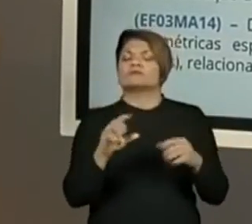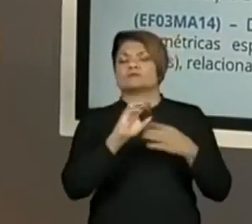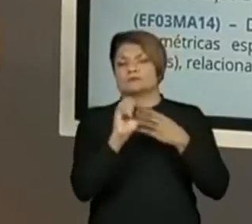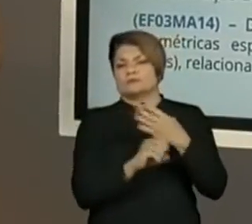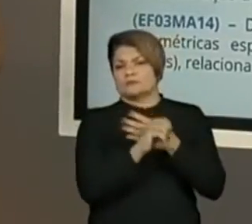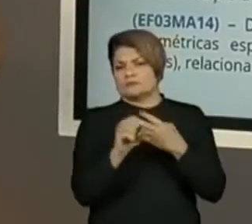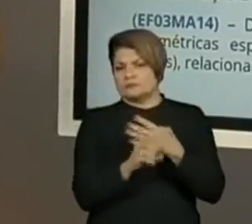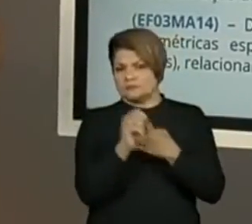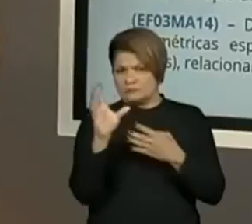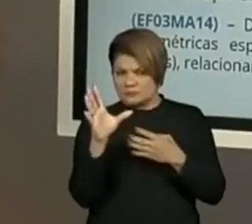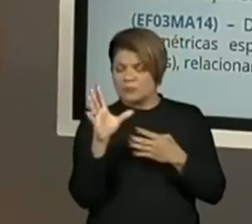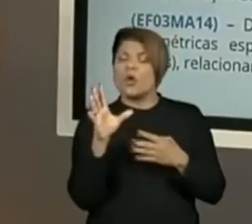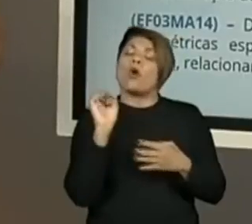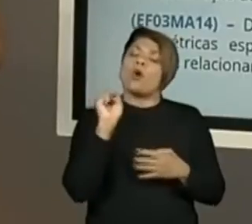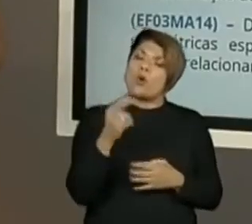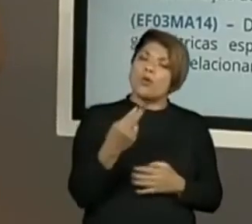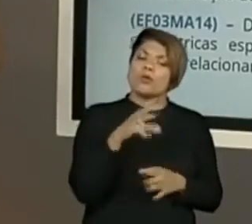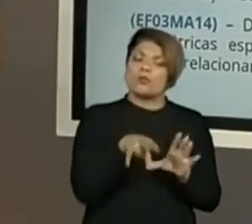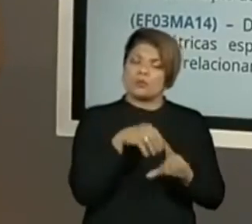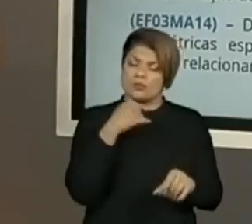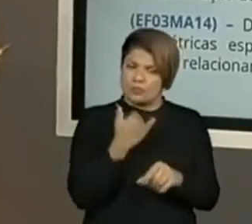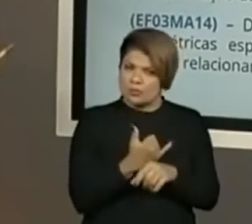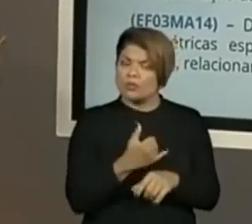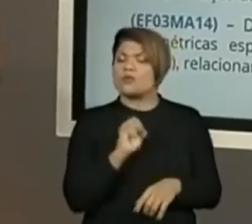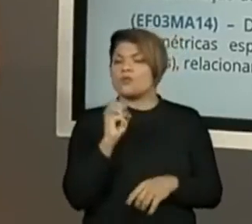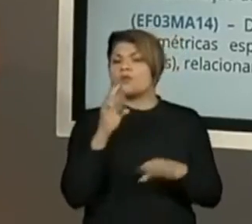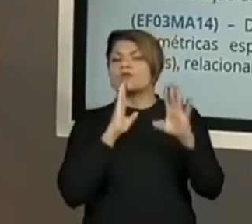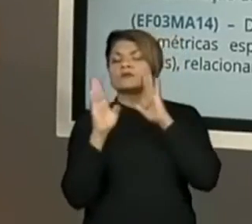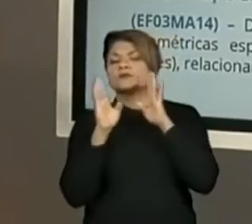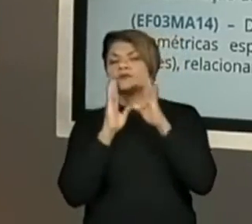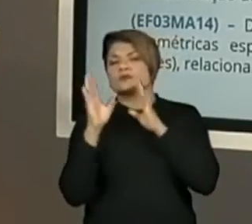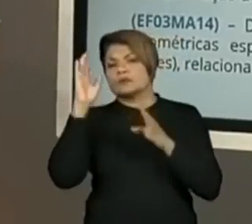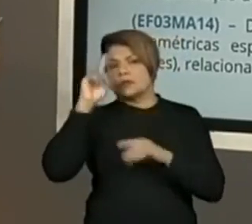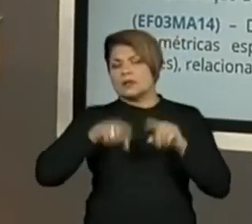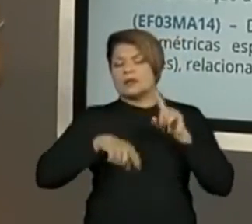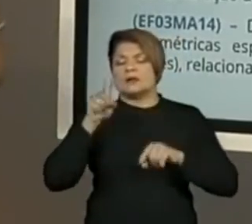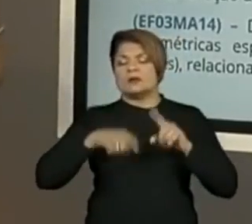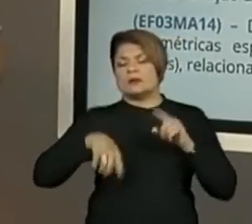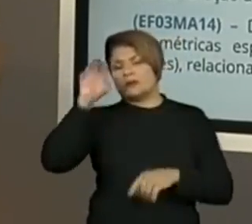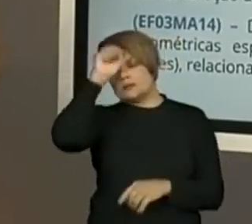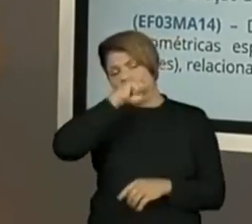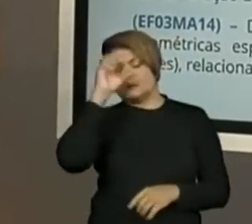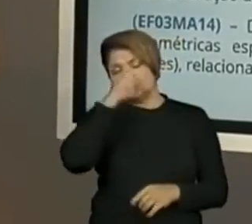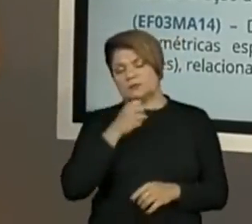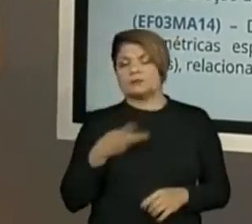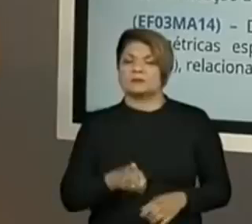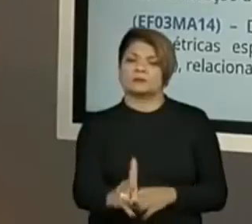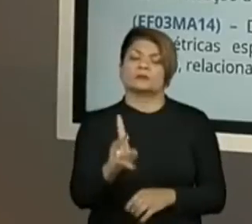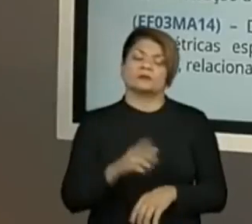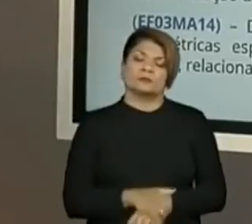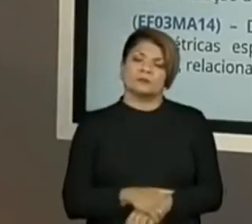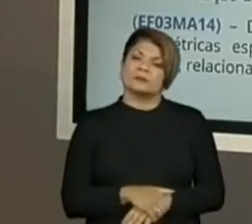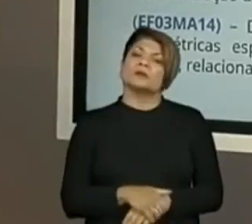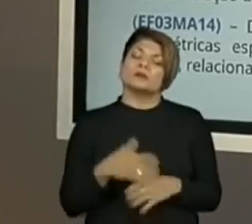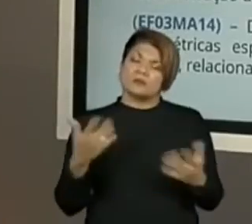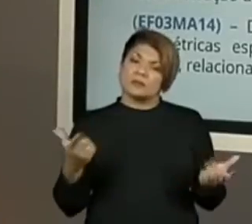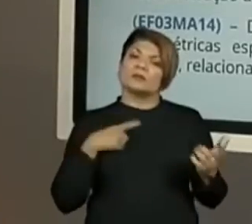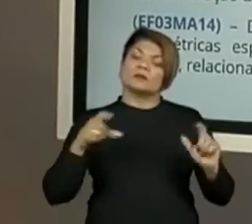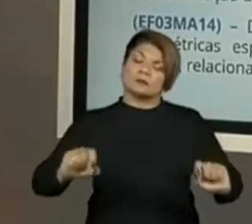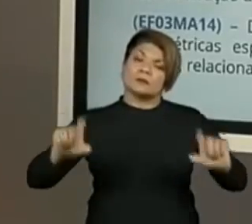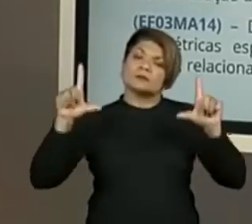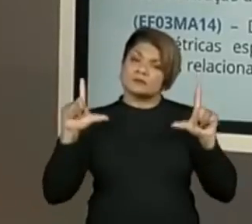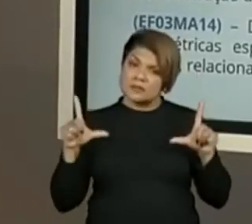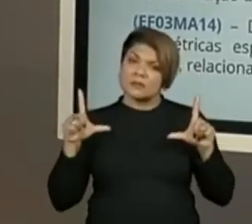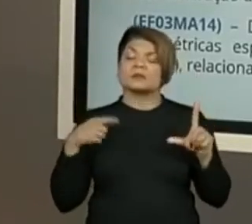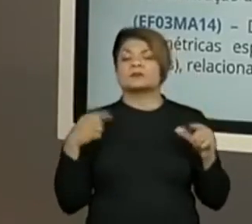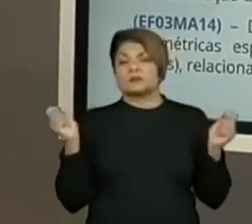no Facebook e no YouTube, tá bom? O material é o do Aprender Sempre, mas se vocês quiserem, vão dando print aí nas telas para